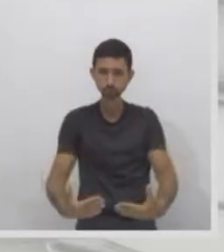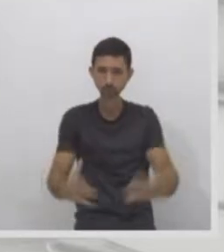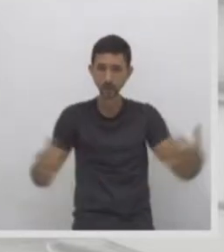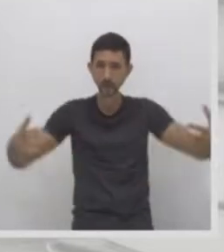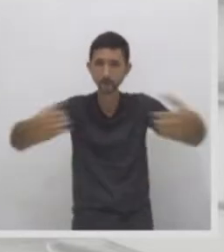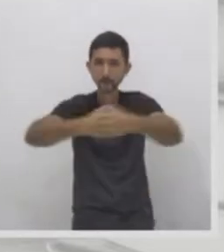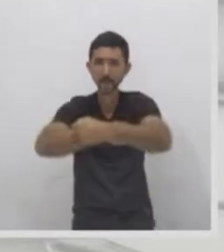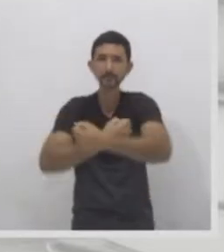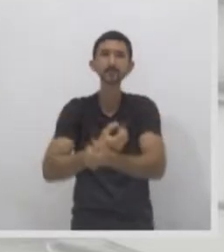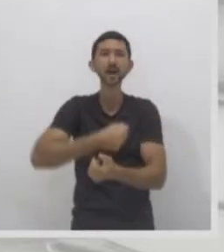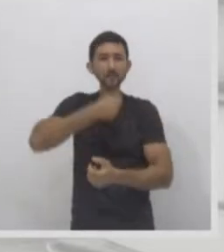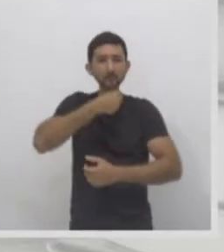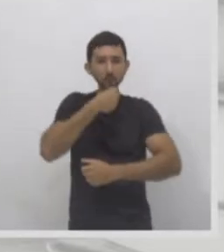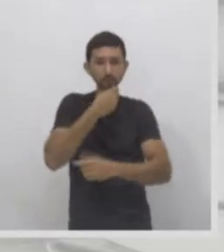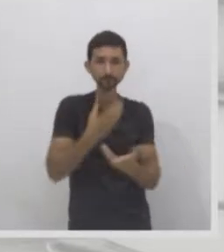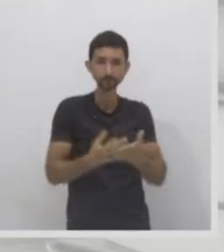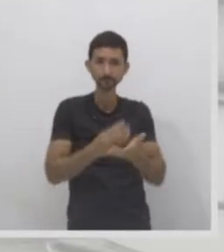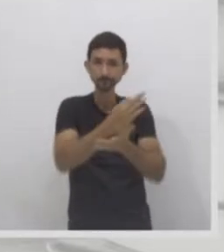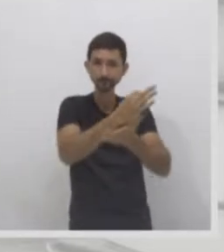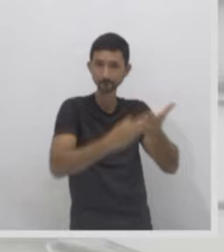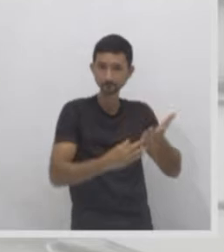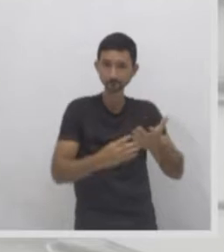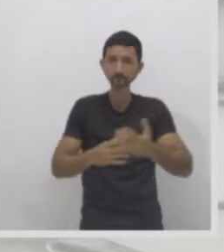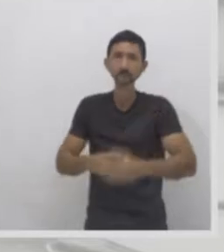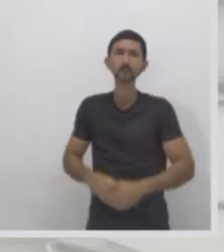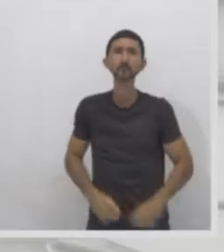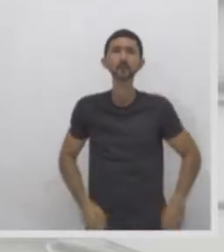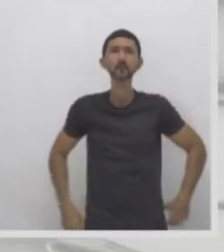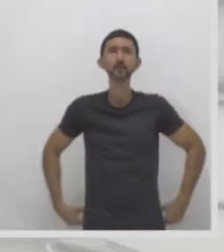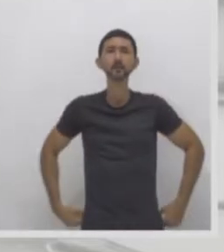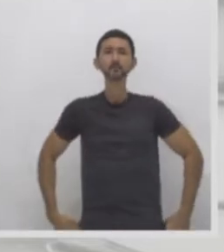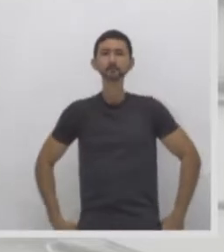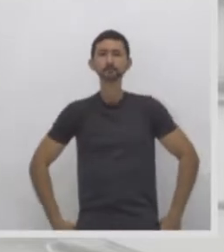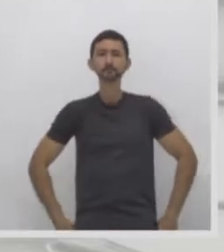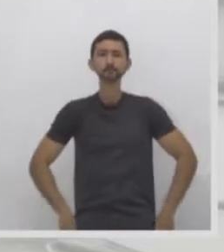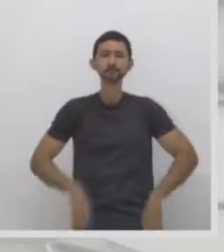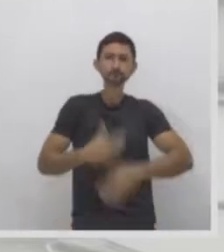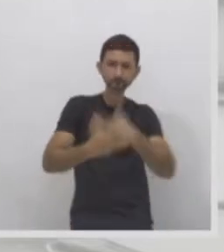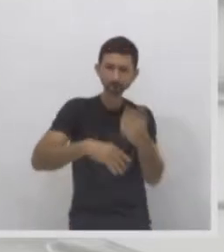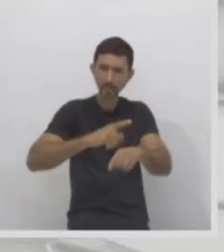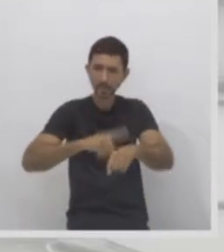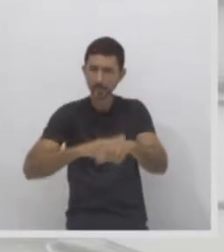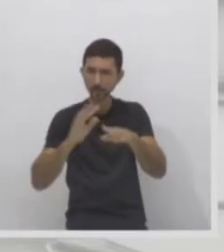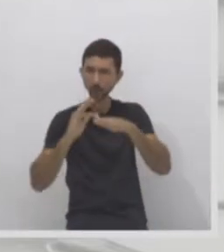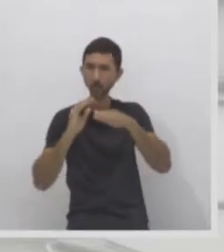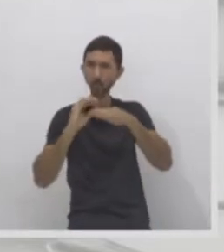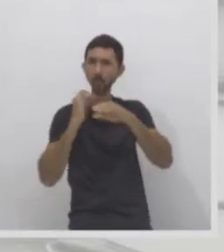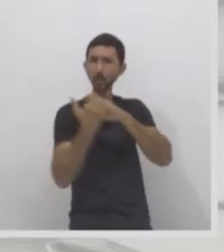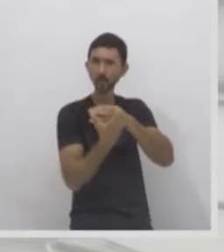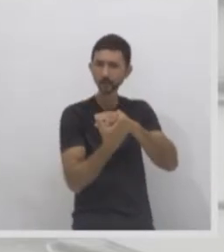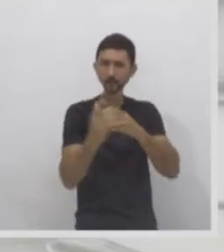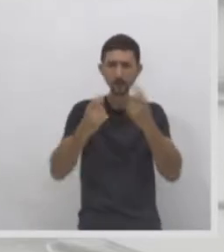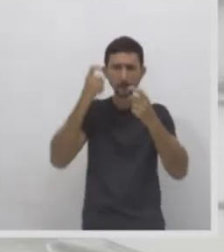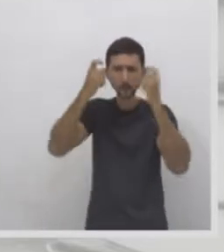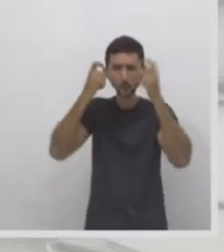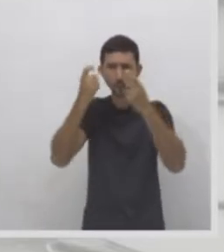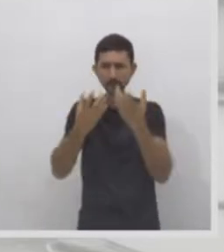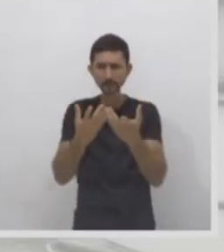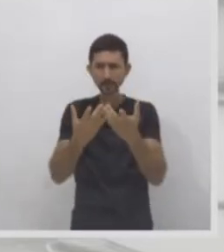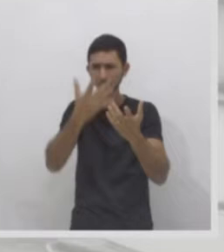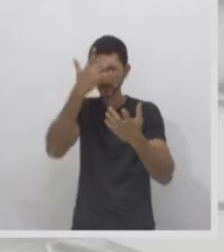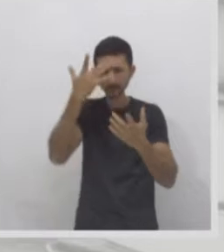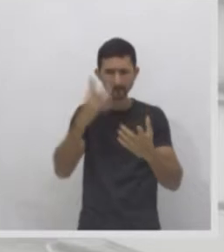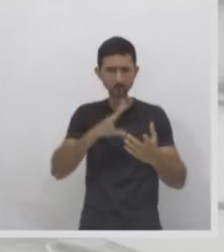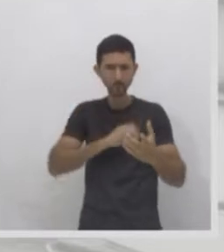e o texto diz assim: durante o momento de pandemia, uma das maiores preocupações é manter as pessoas que amamos